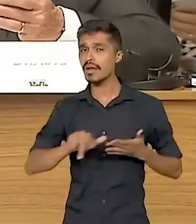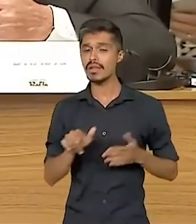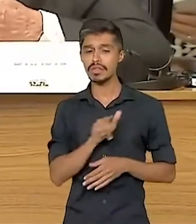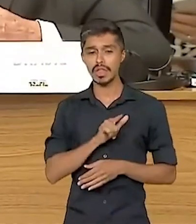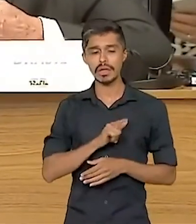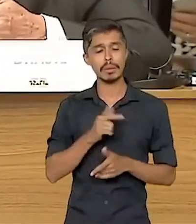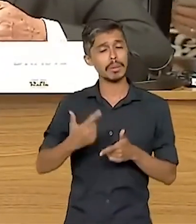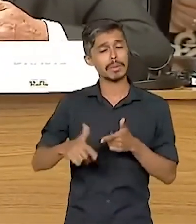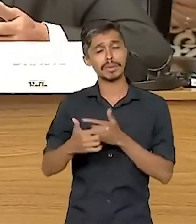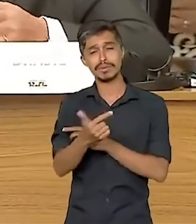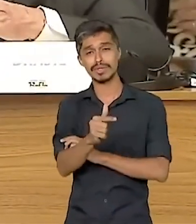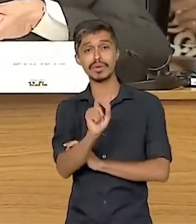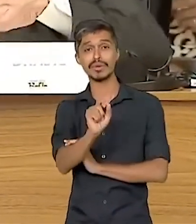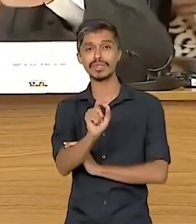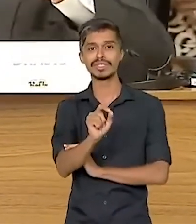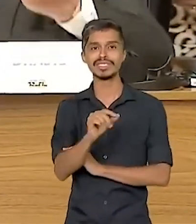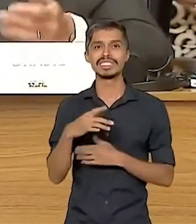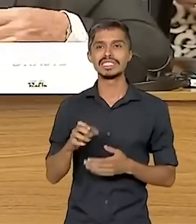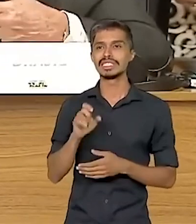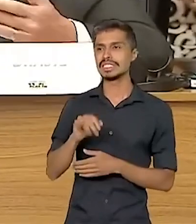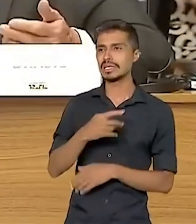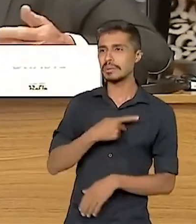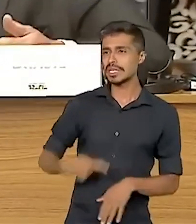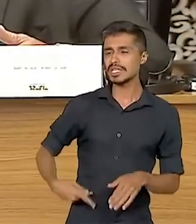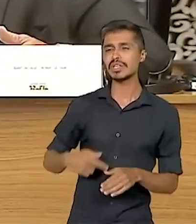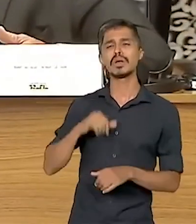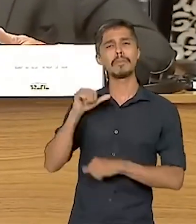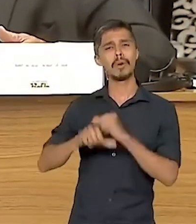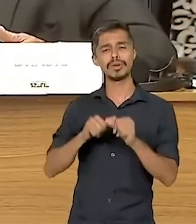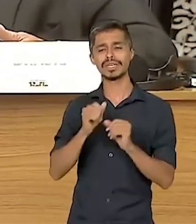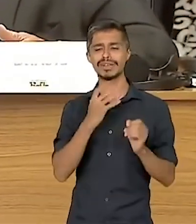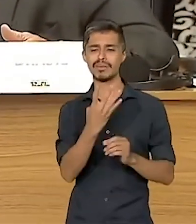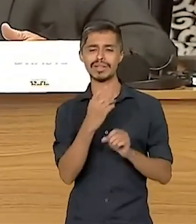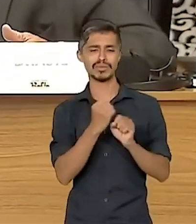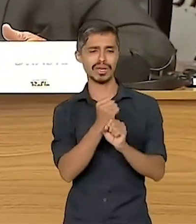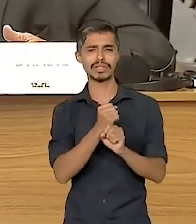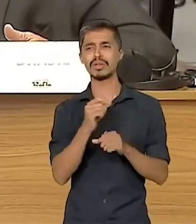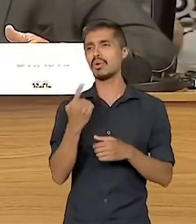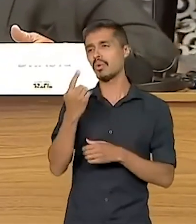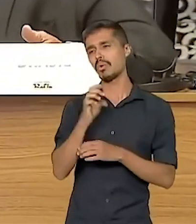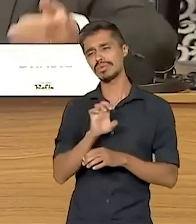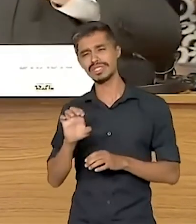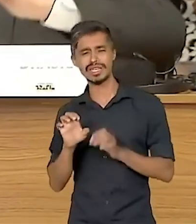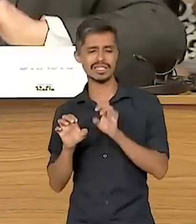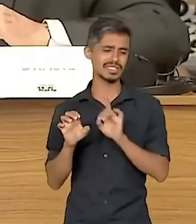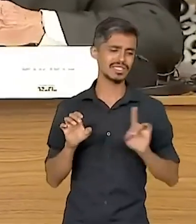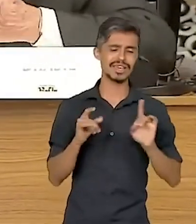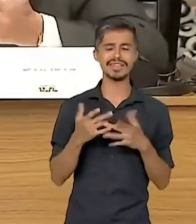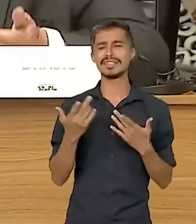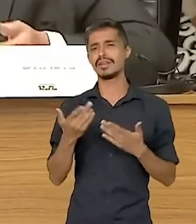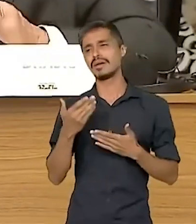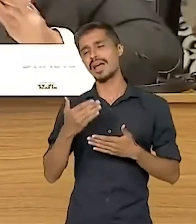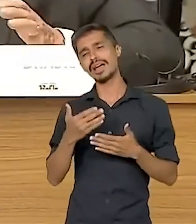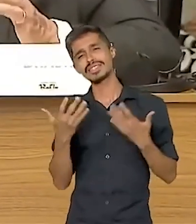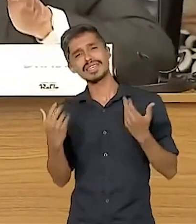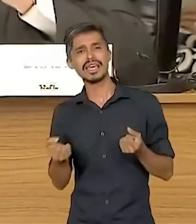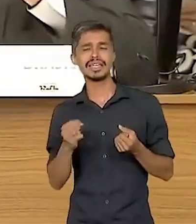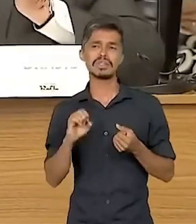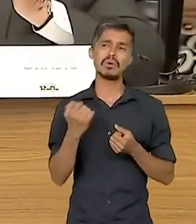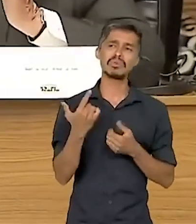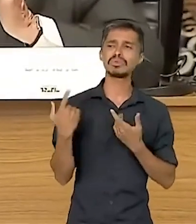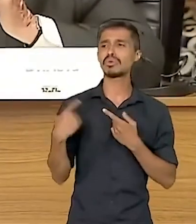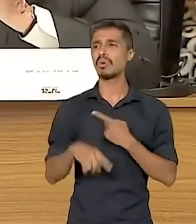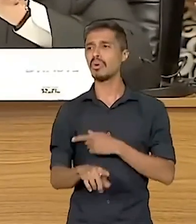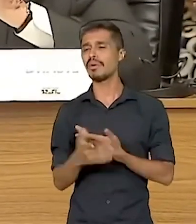tem problema, sabe, que troque de presidente a cada 4 anos, tem um mais à direita, um mais à esquerda, um mais favorável, um mais contra.